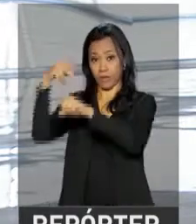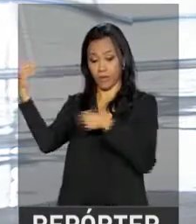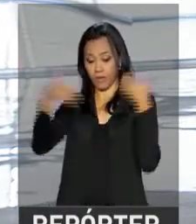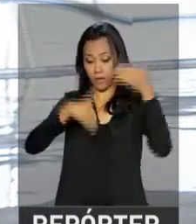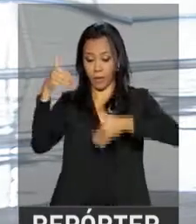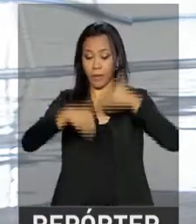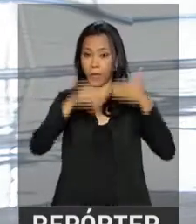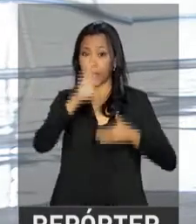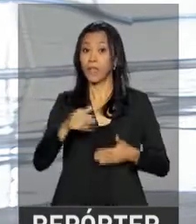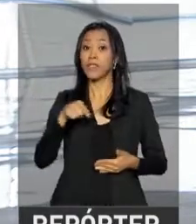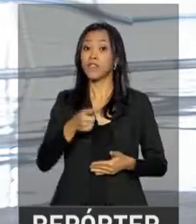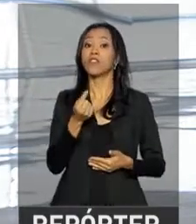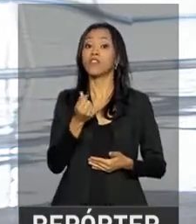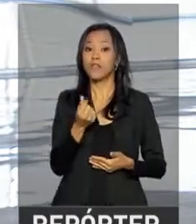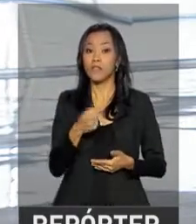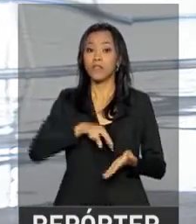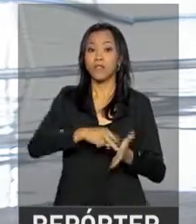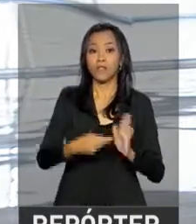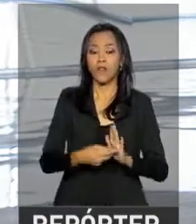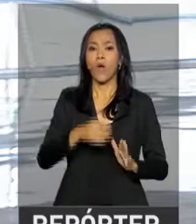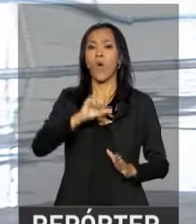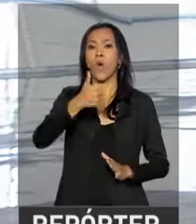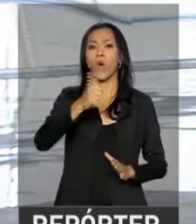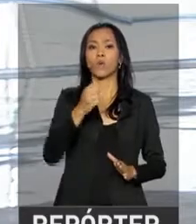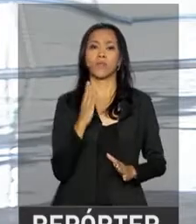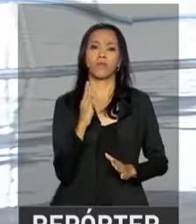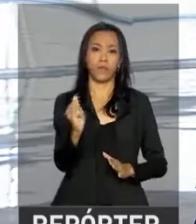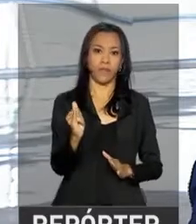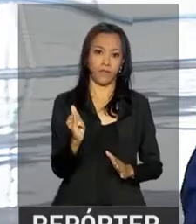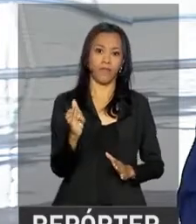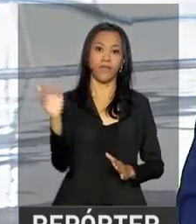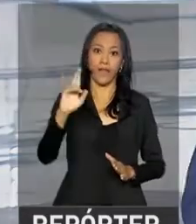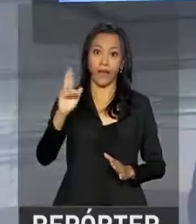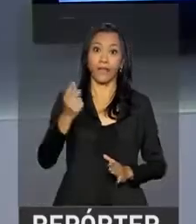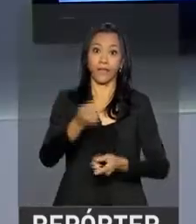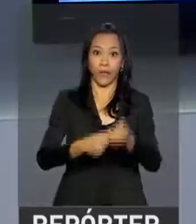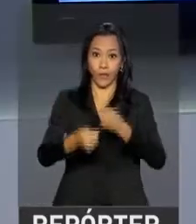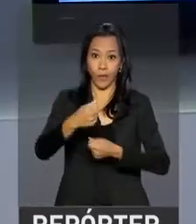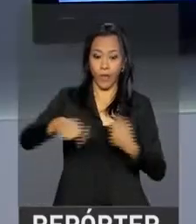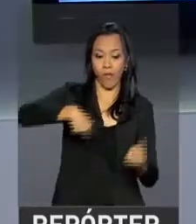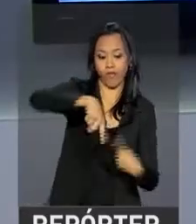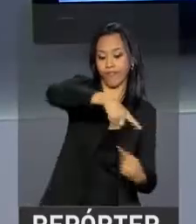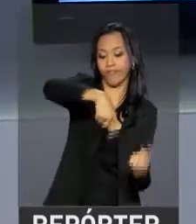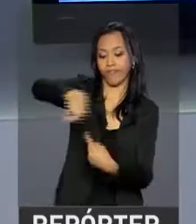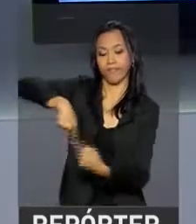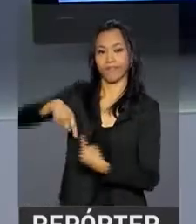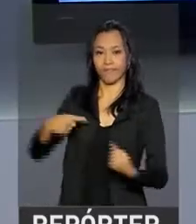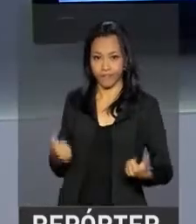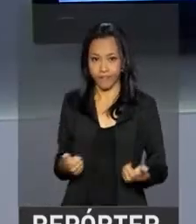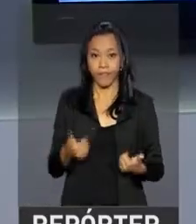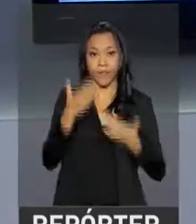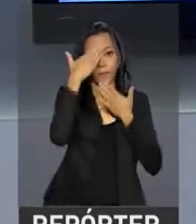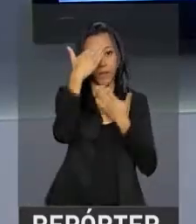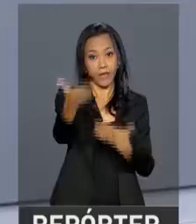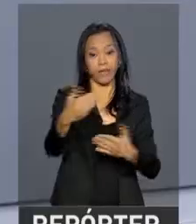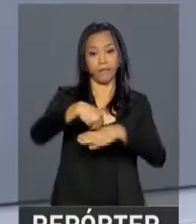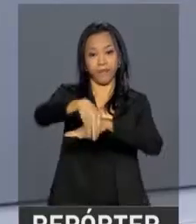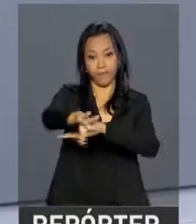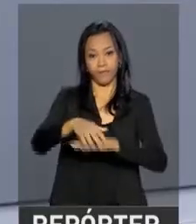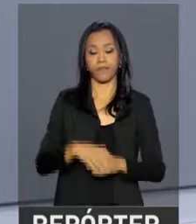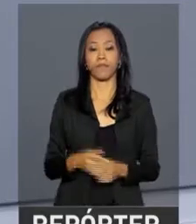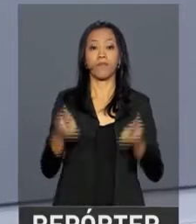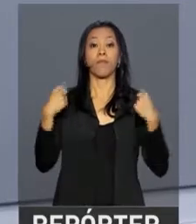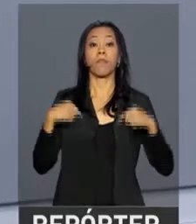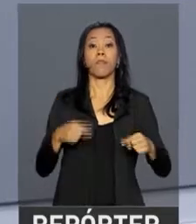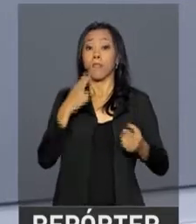uma injeção de mais de 11 bilhões de reais na economia. Volto com você, Carolina. Obrigada pelas informações, Mara.